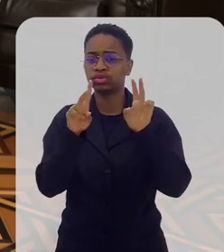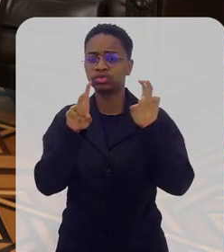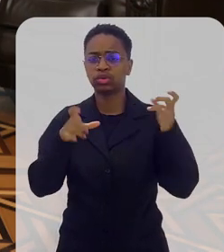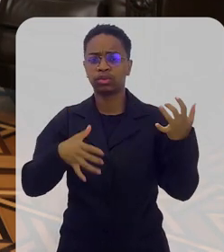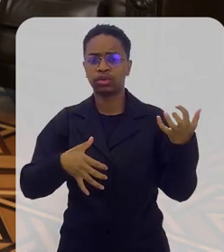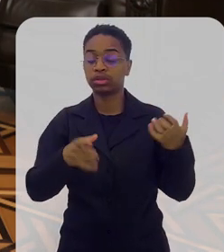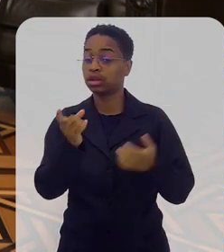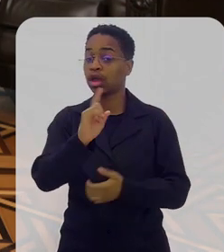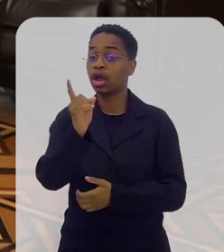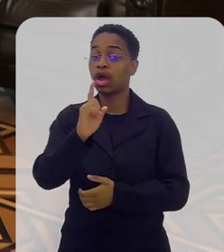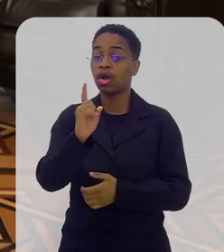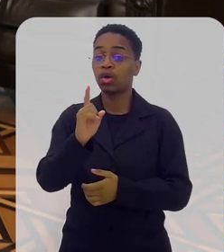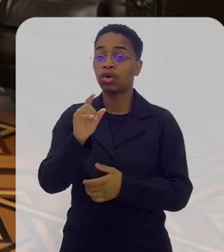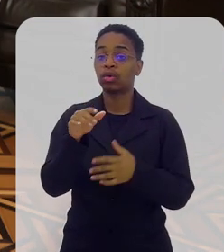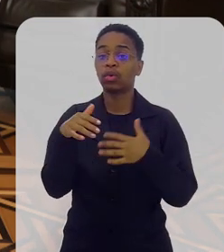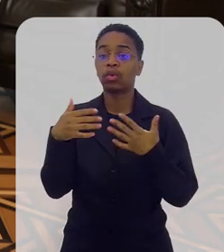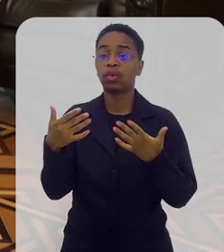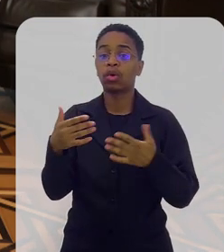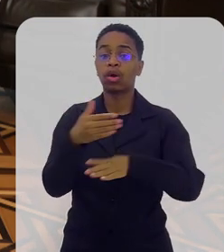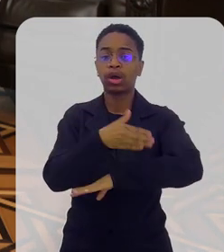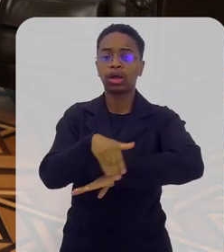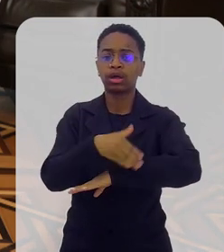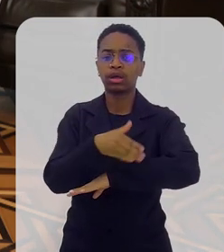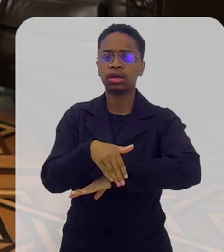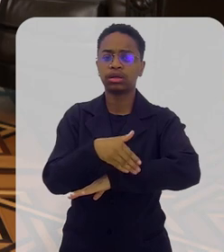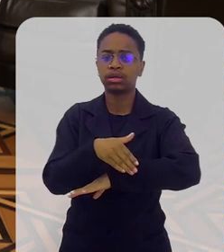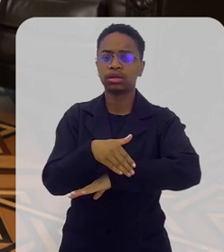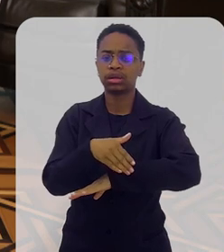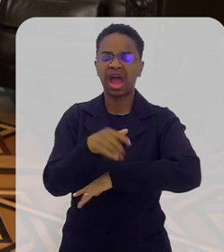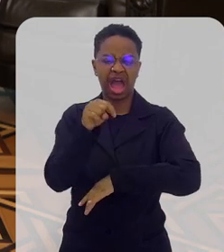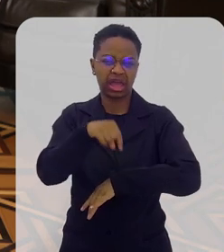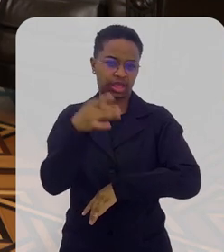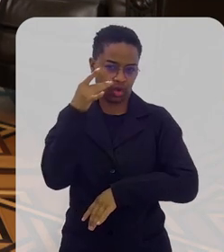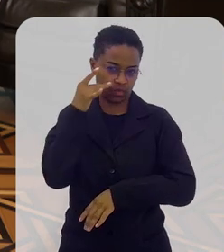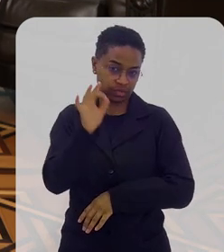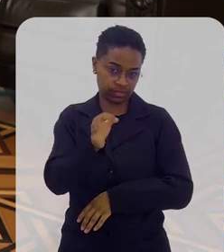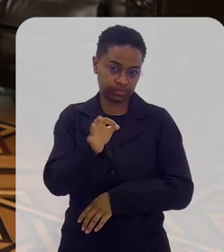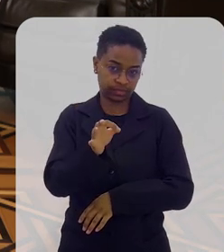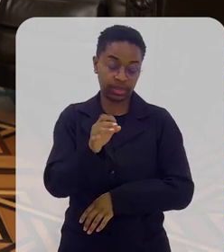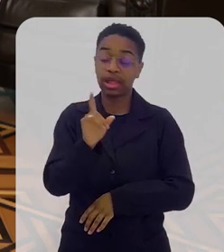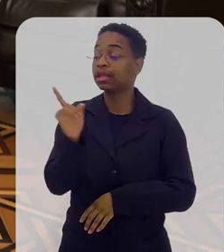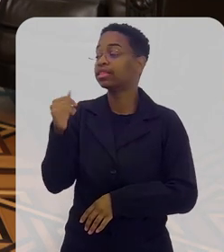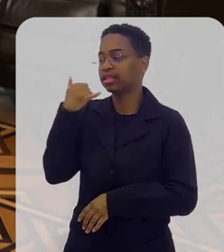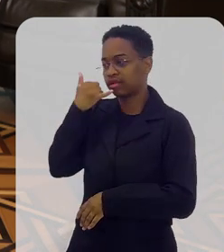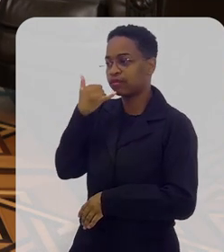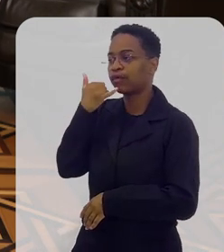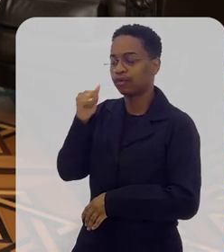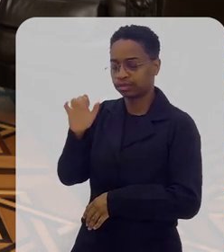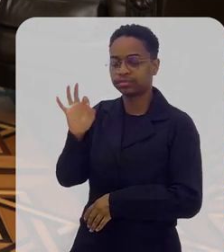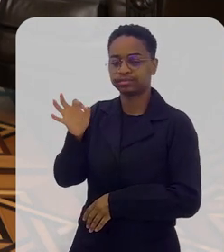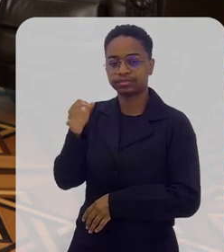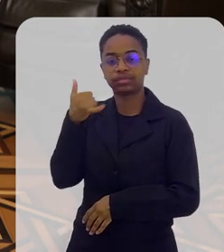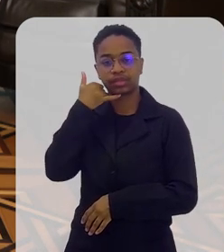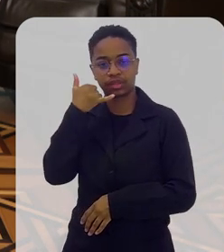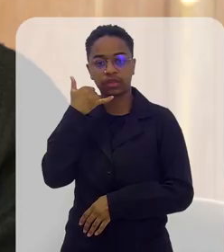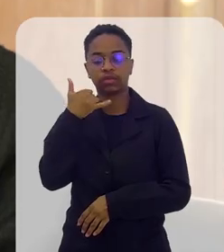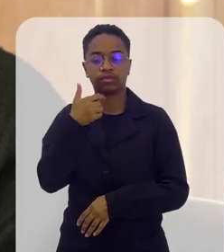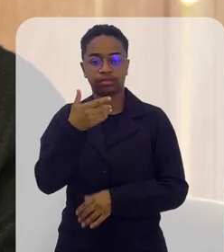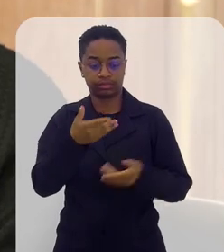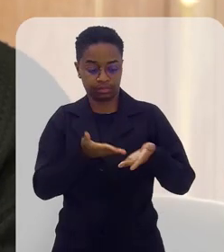não, o endereço. Por favor, Jéssica. Ah, sim. Aqui é ao vivo, sabe? Sim, sim. Ao telefone, vivo gravado, sim. Mas é ao vivo. Meu telefone é